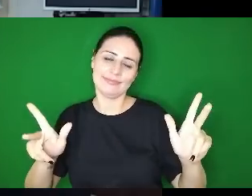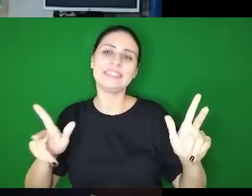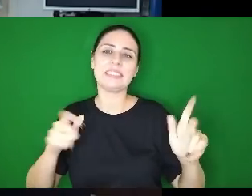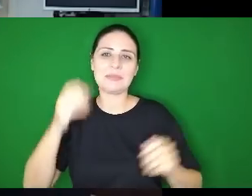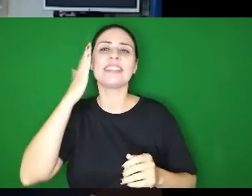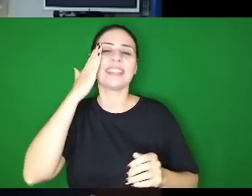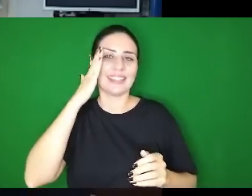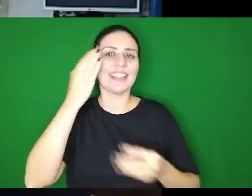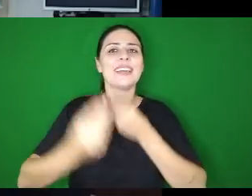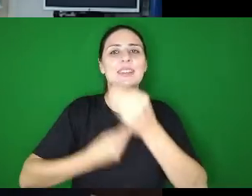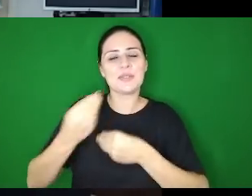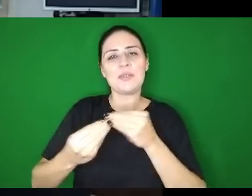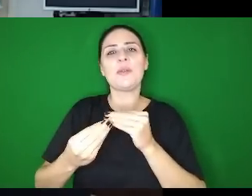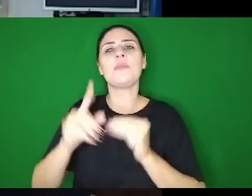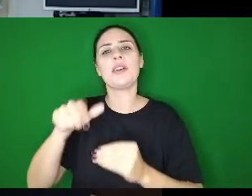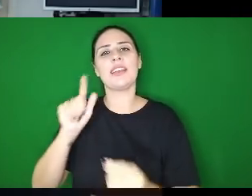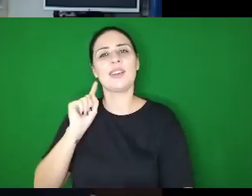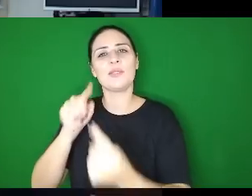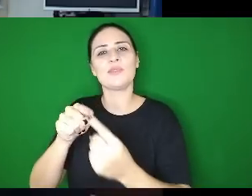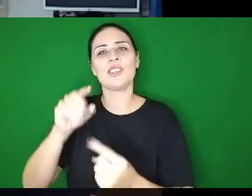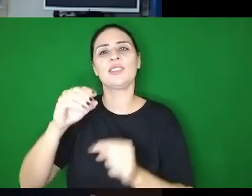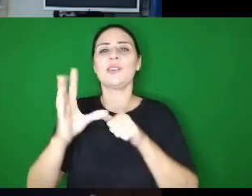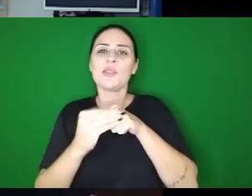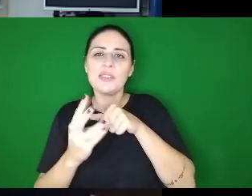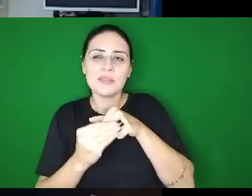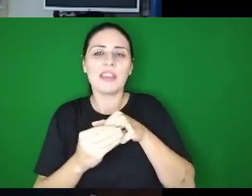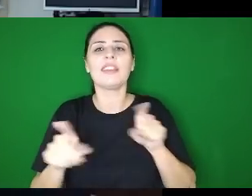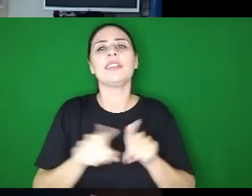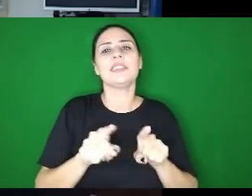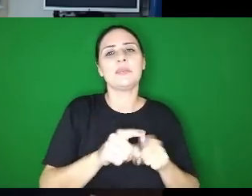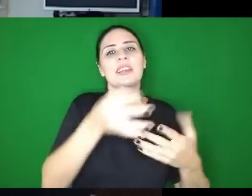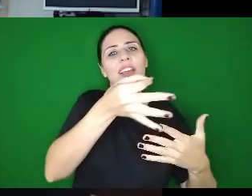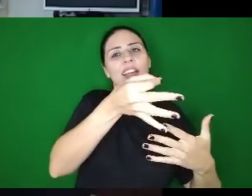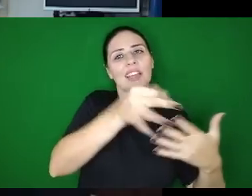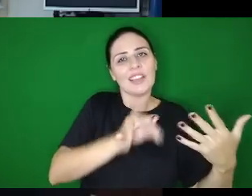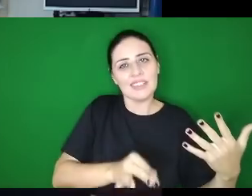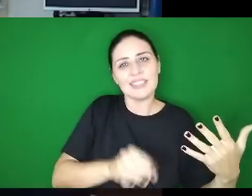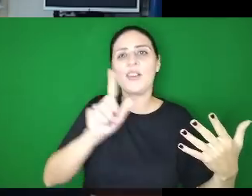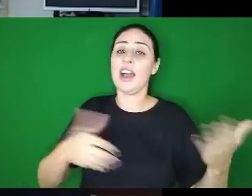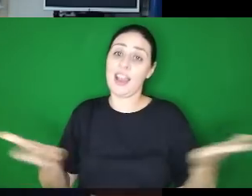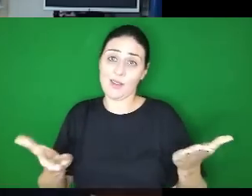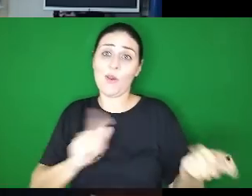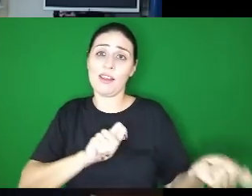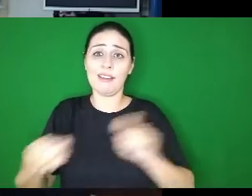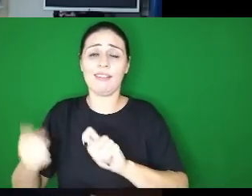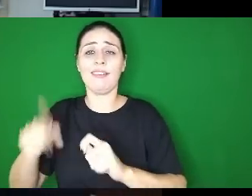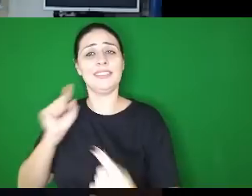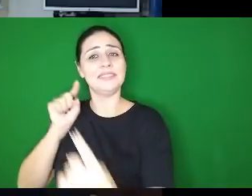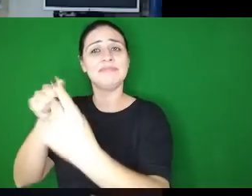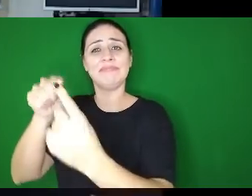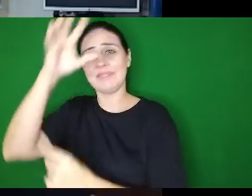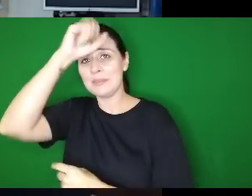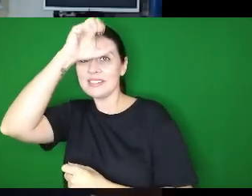dos conteúdos como objetos de conhecimento, dos critérios de avaliação como objetivos de aprendizagem. E aí,